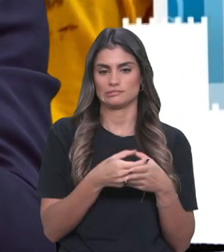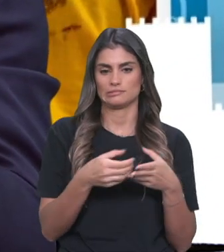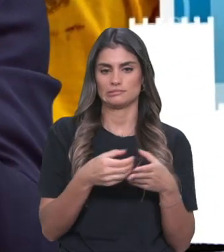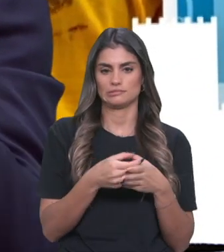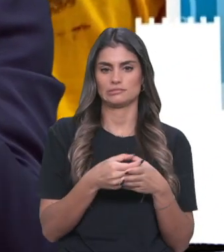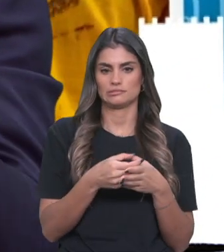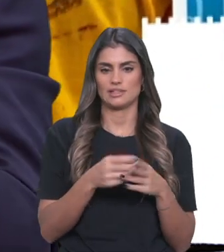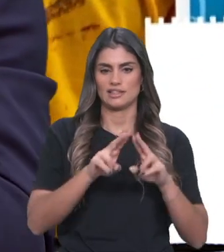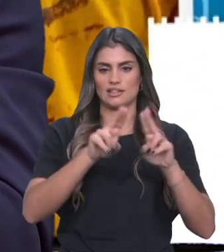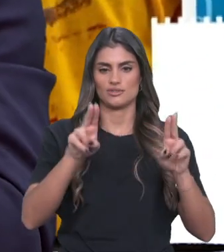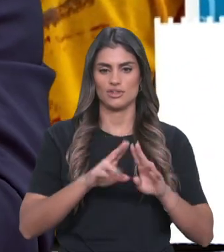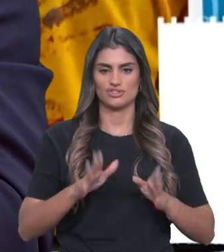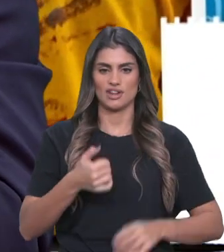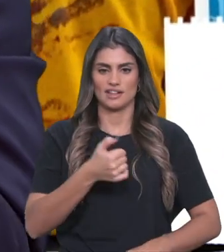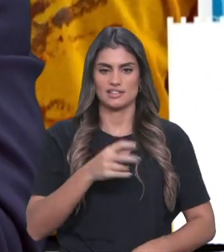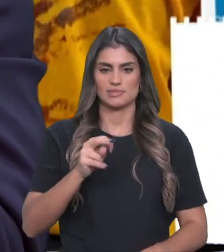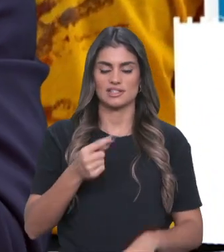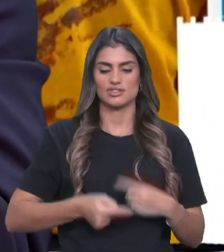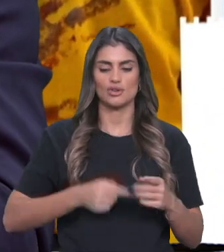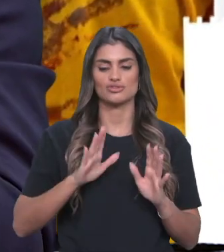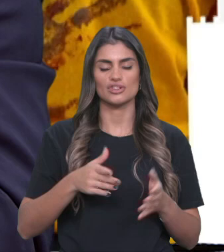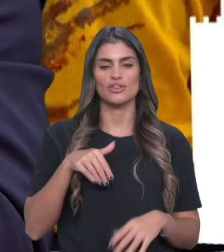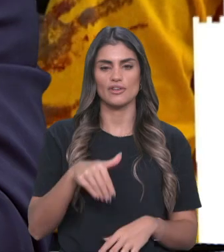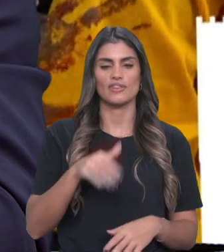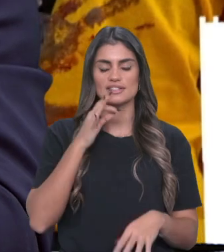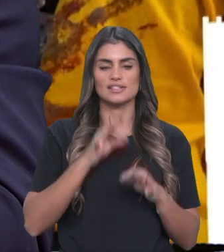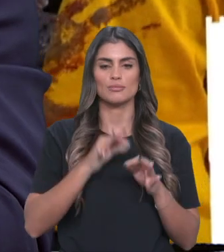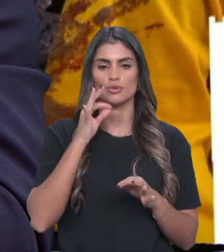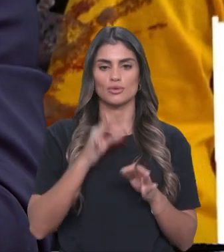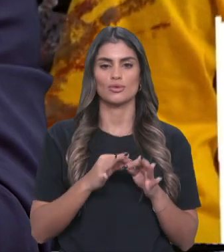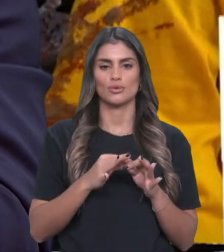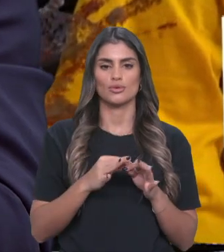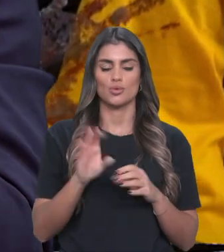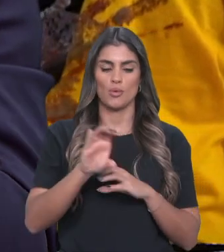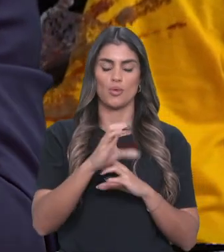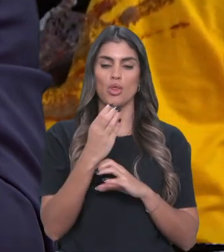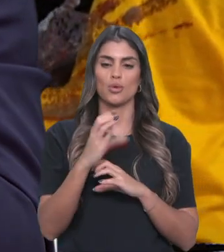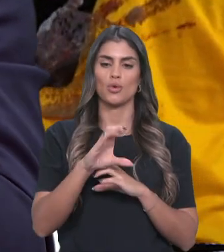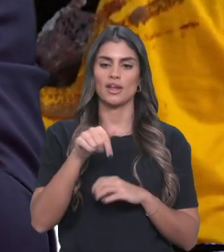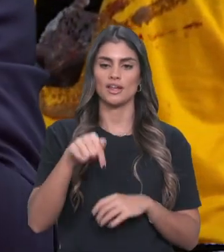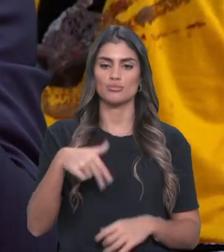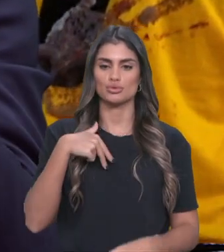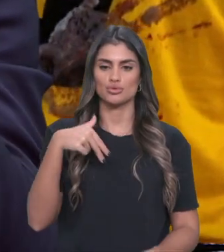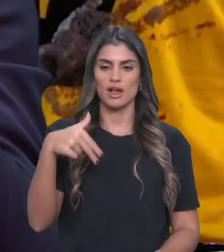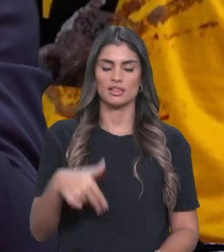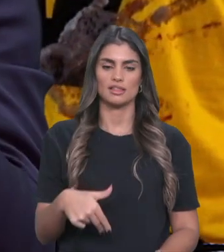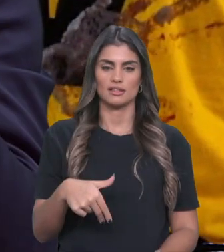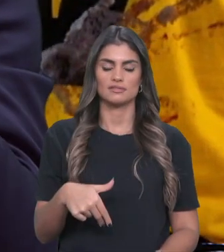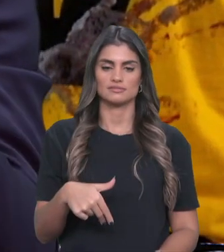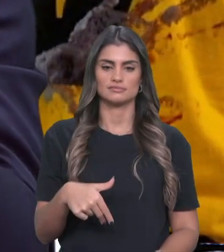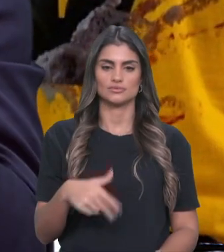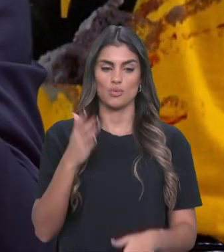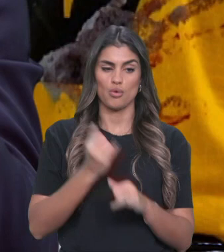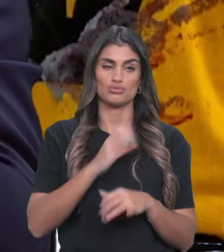já na sua 53ª edição e vai acontecer em setembro em Quito, no Equador. Aqui em Portugal, o 5º, noutros países com